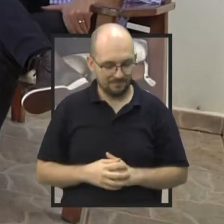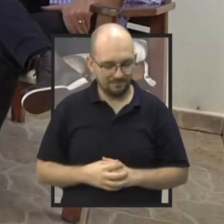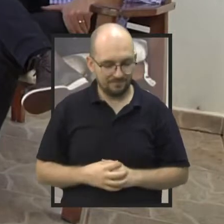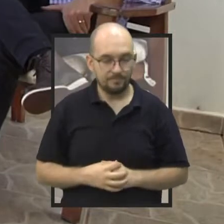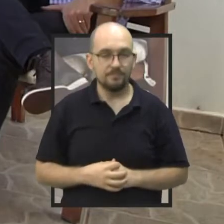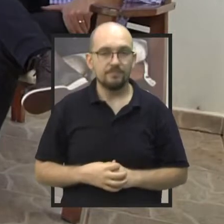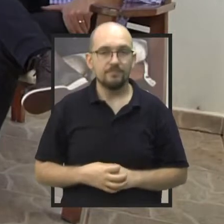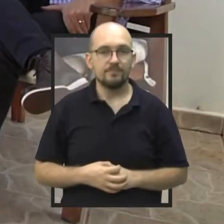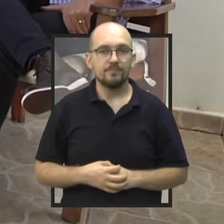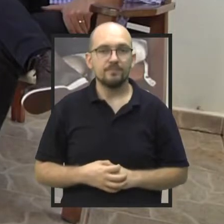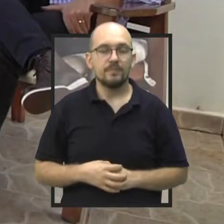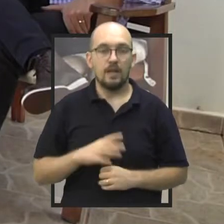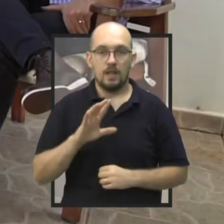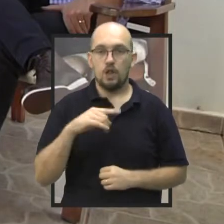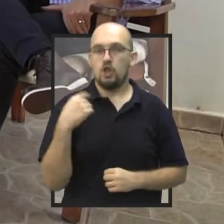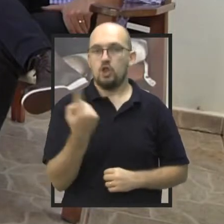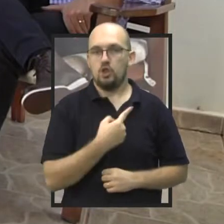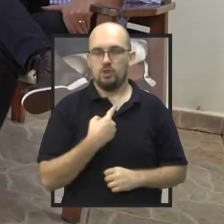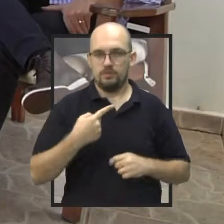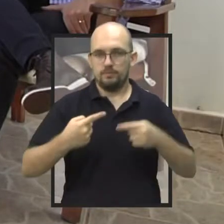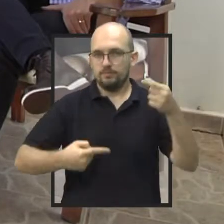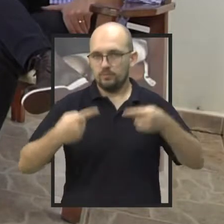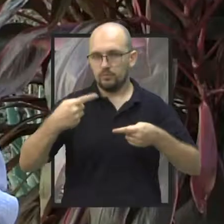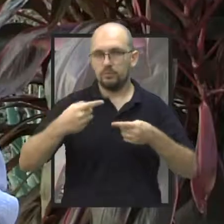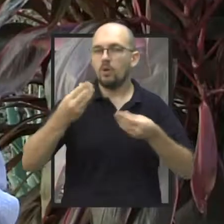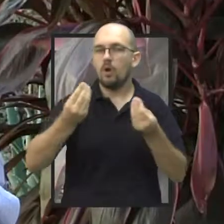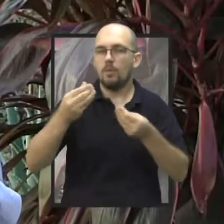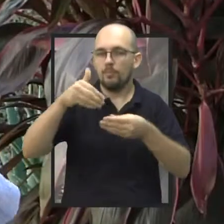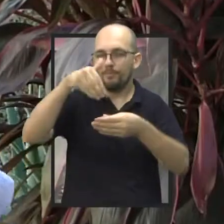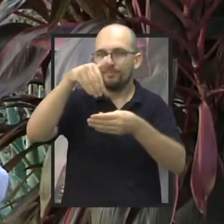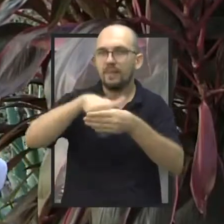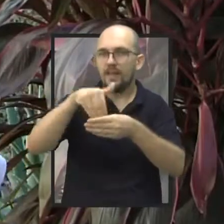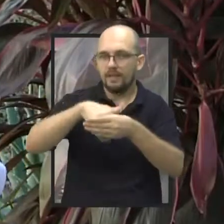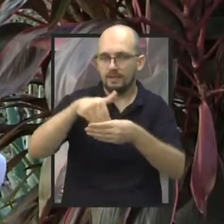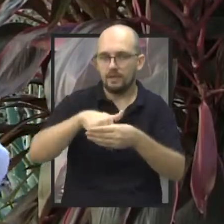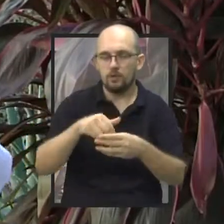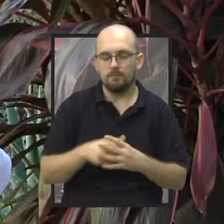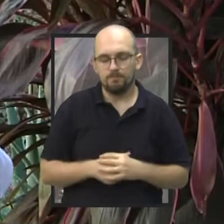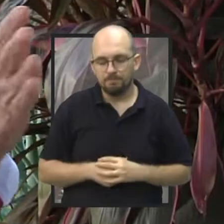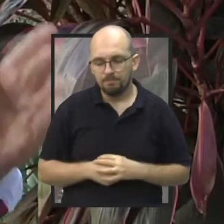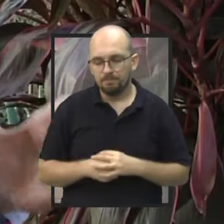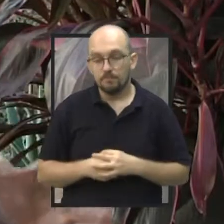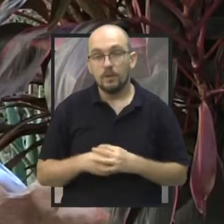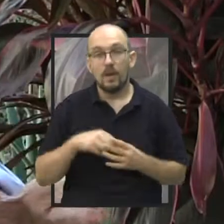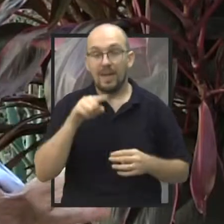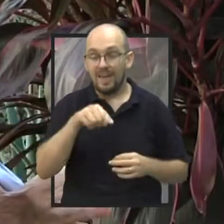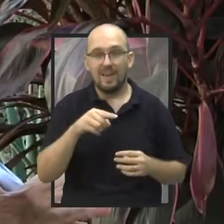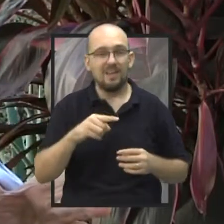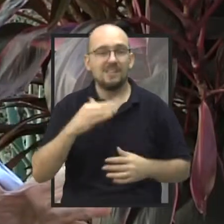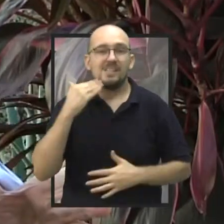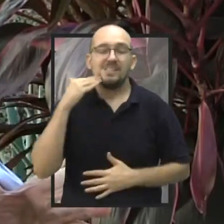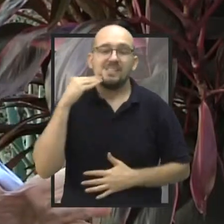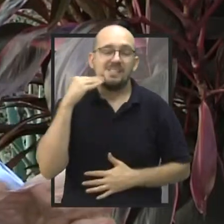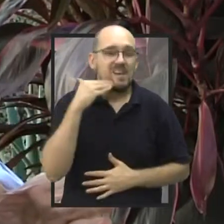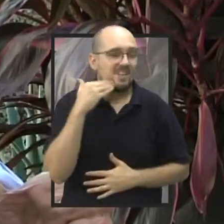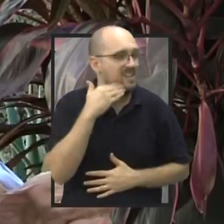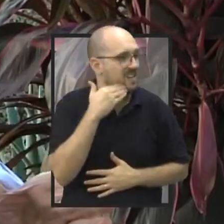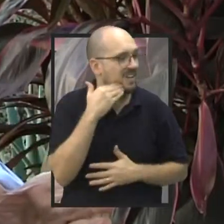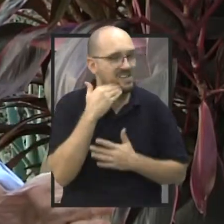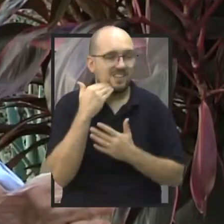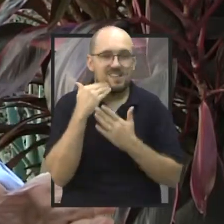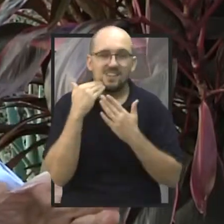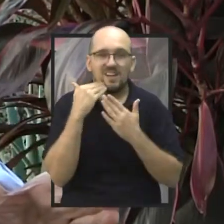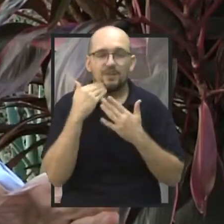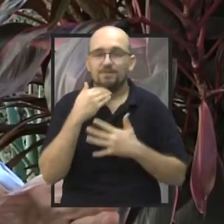A nossa política eleitoral, ela é absolutamente deficiente. Sempre